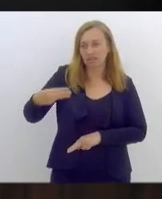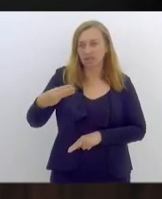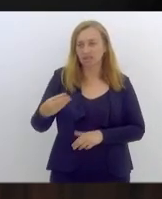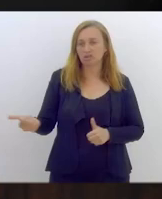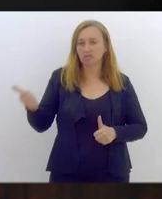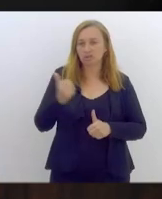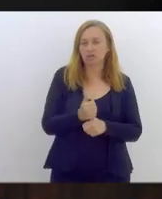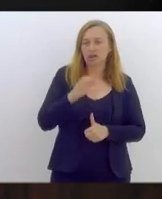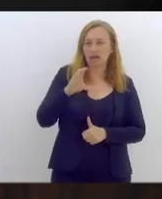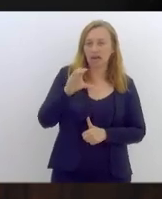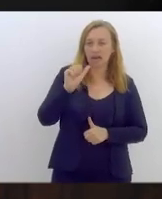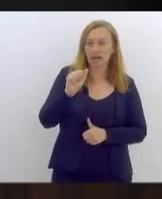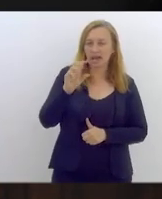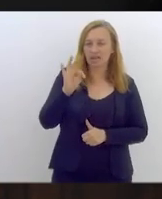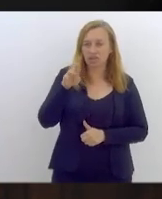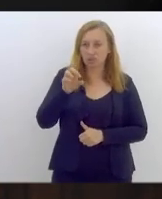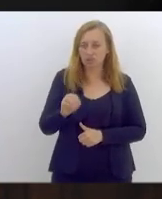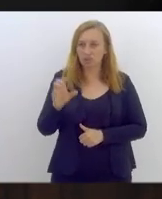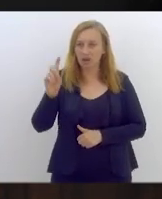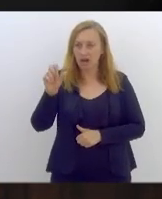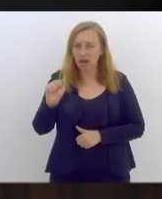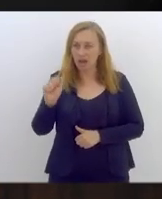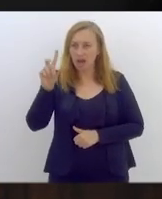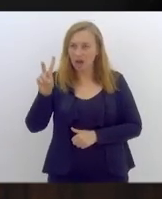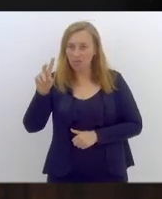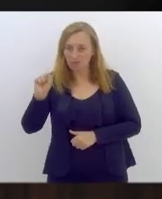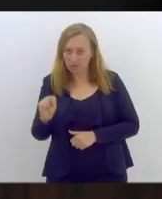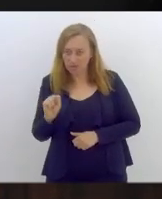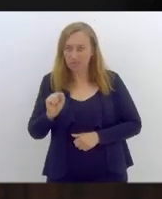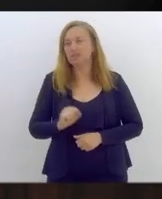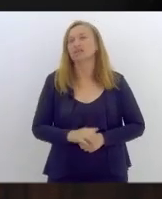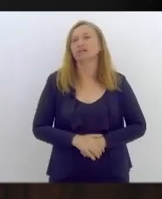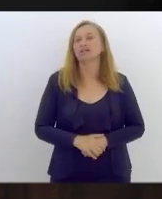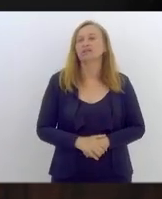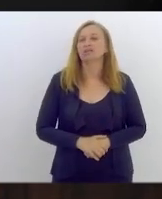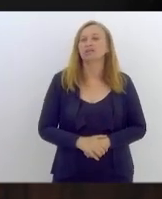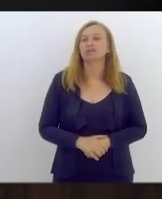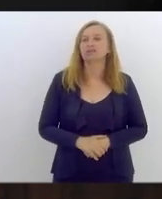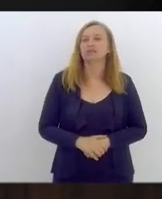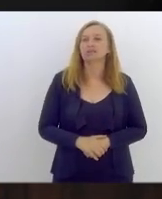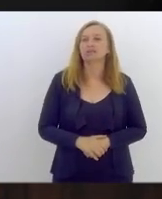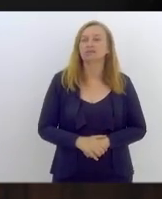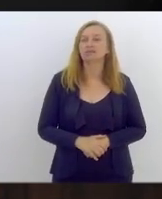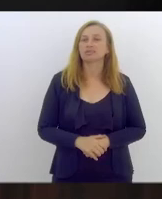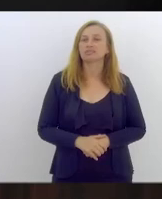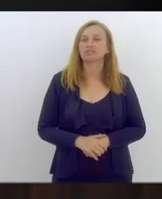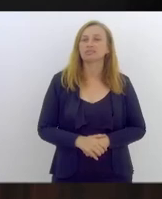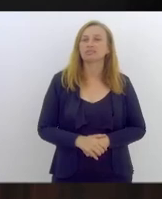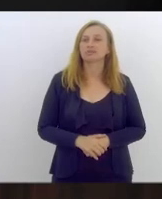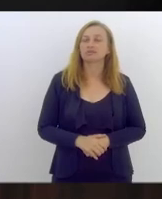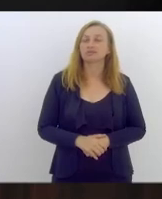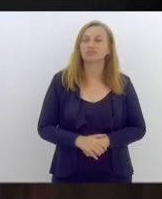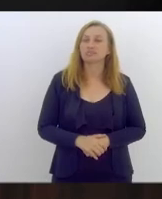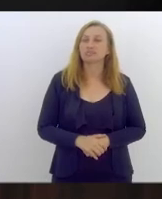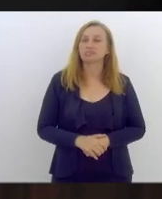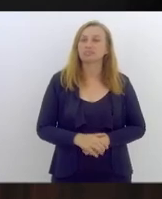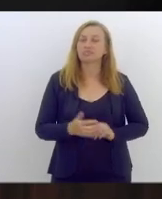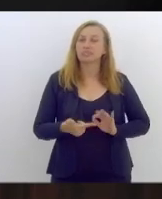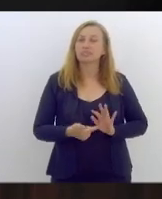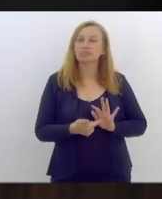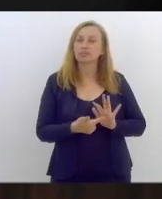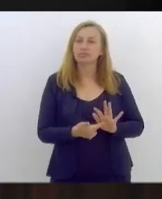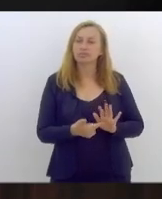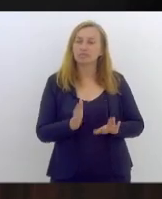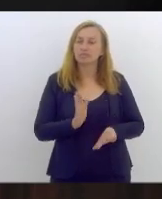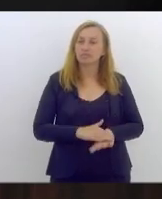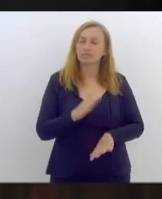foi Mãe Estela de Oxóssi, quinta Yala Orixá do Ilê Axé Opô Afunjá. Aqui se revela mais uma faceta